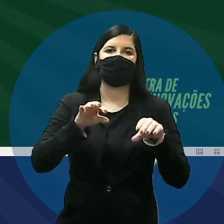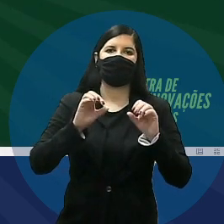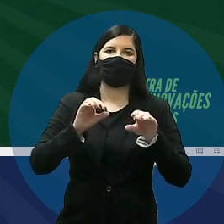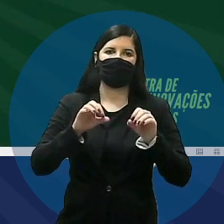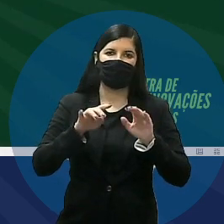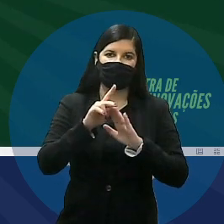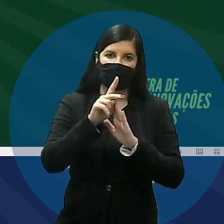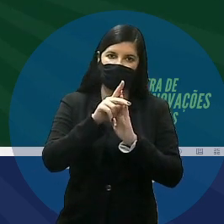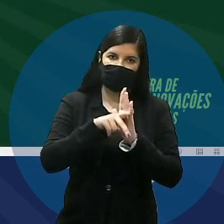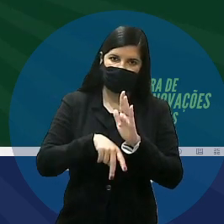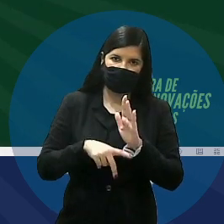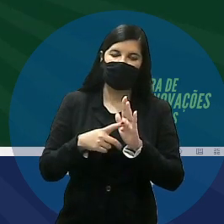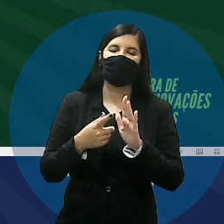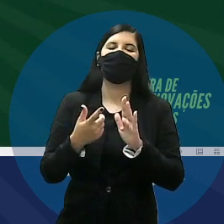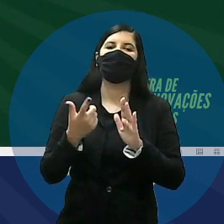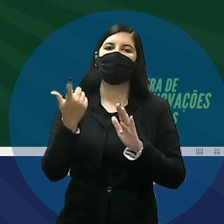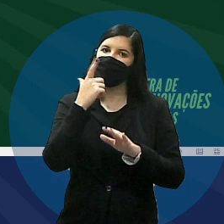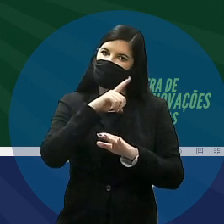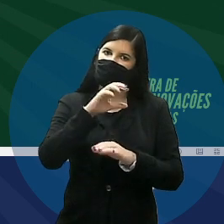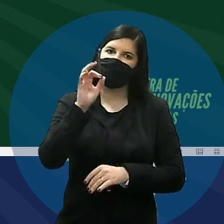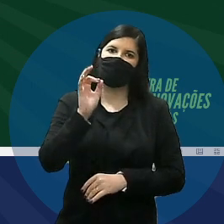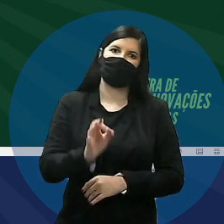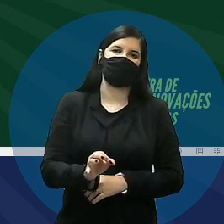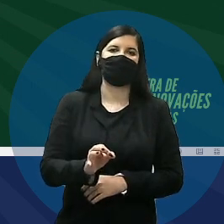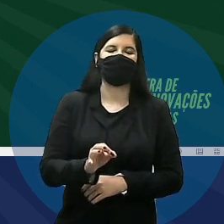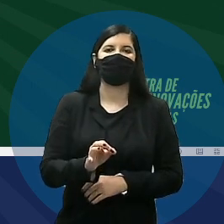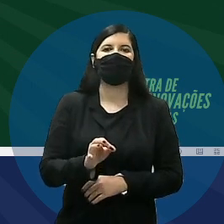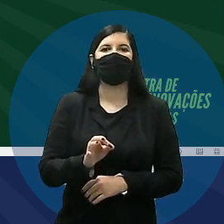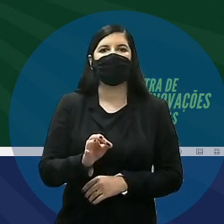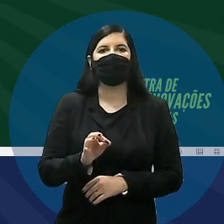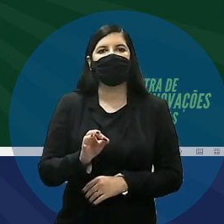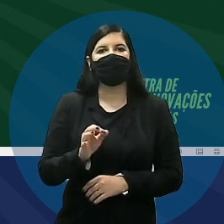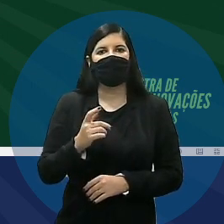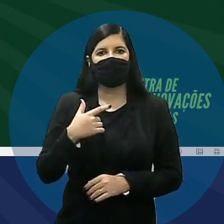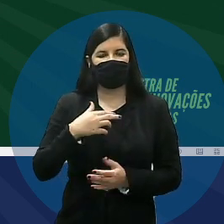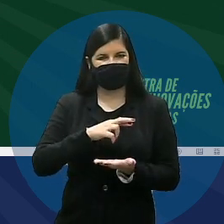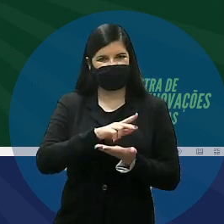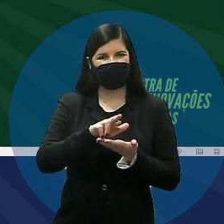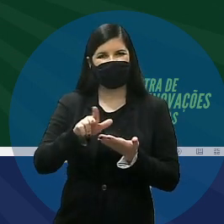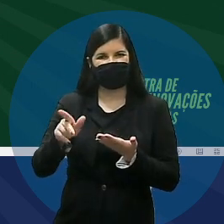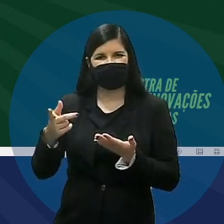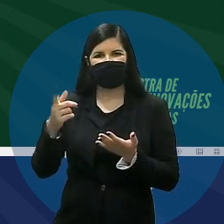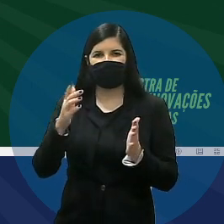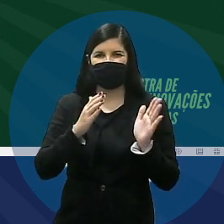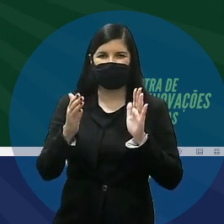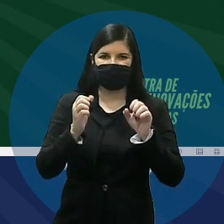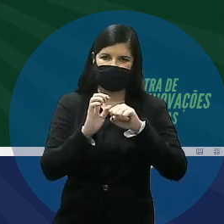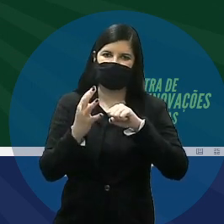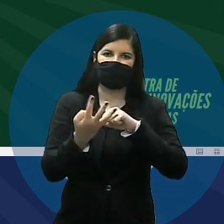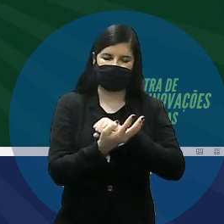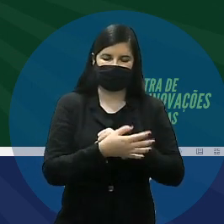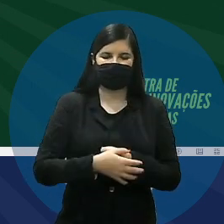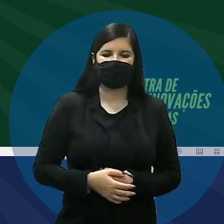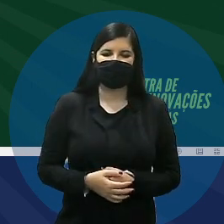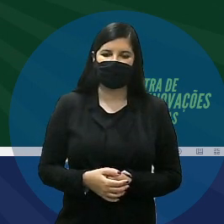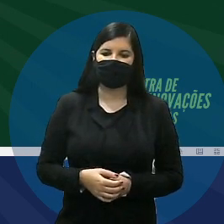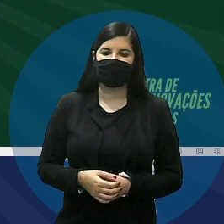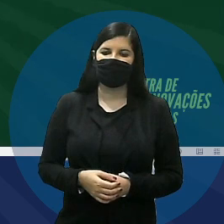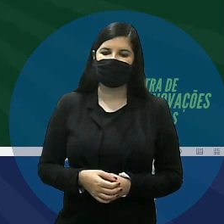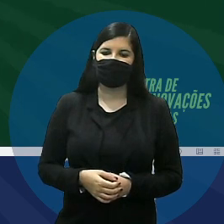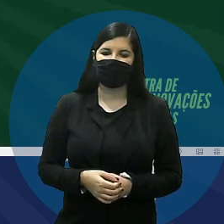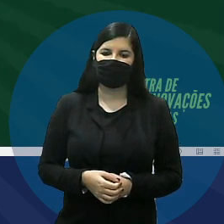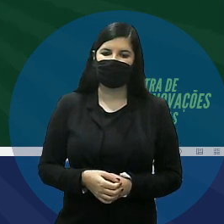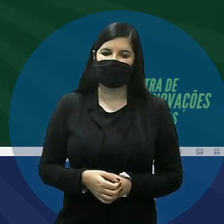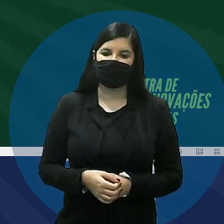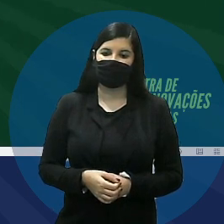projeto deu certo mesmo assim, mesmo com essas adversidades de um período pandêmico. Pode passar slide.